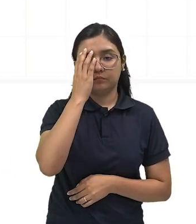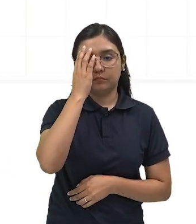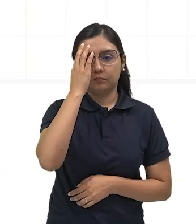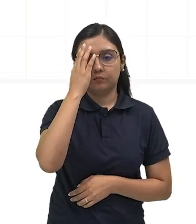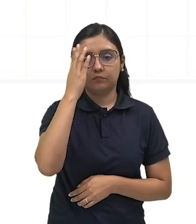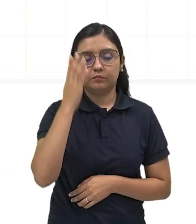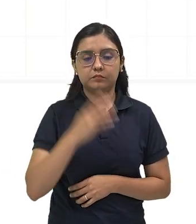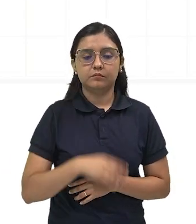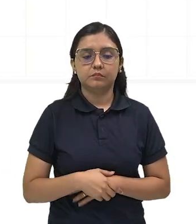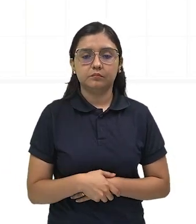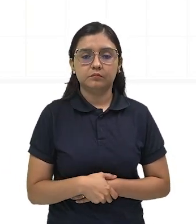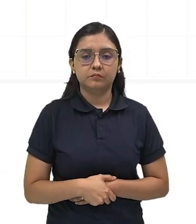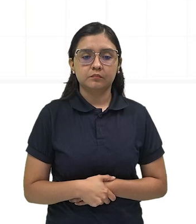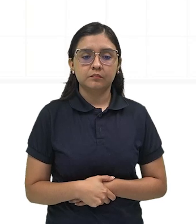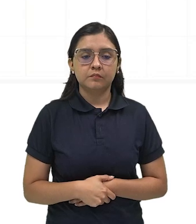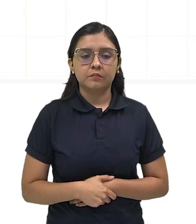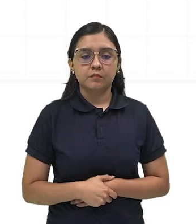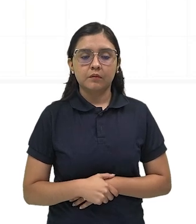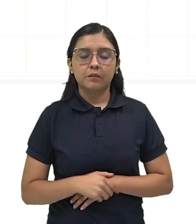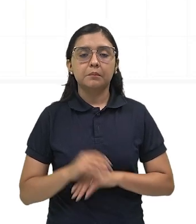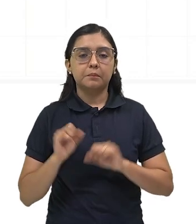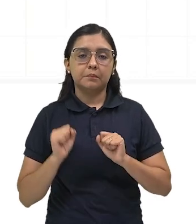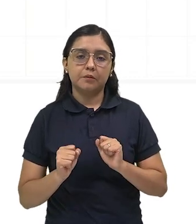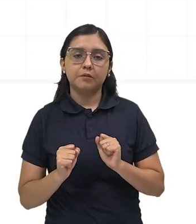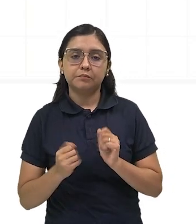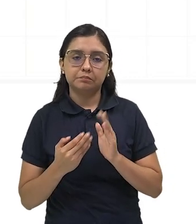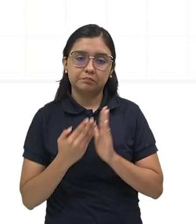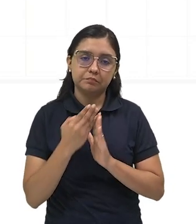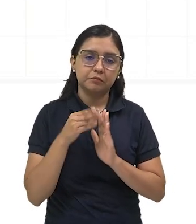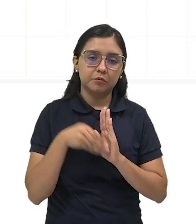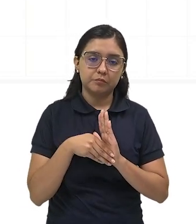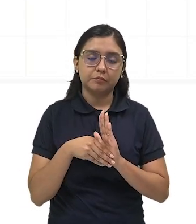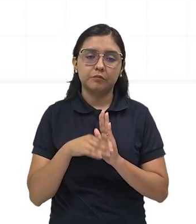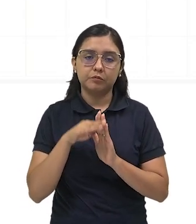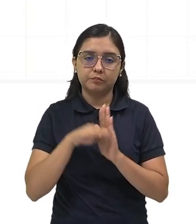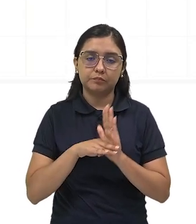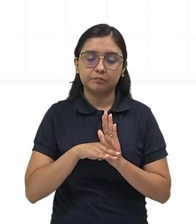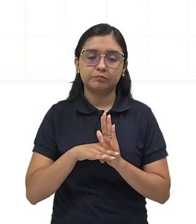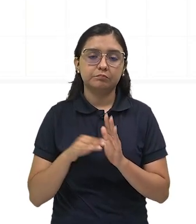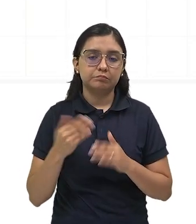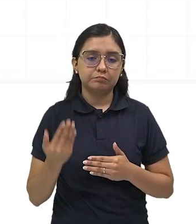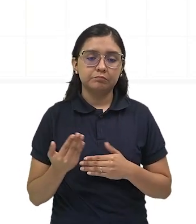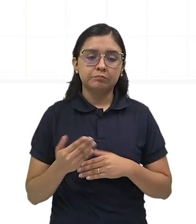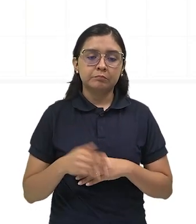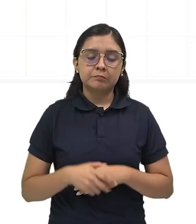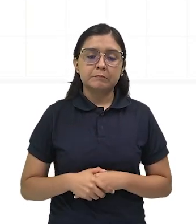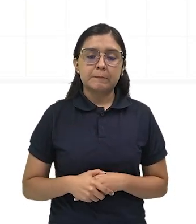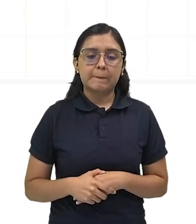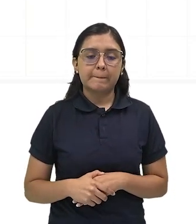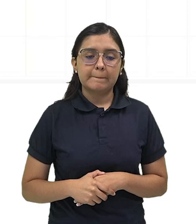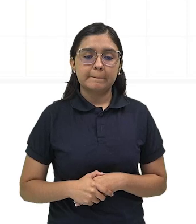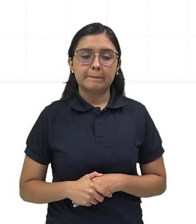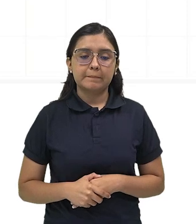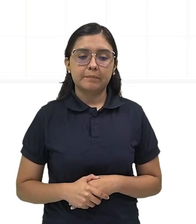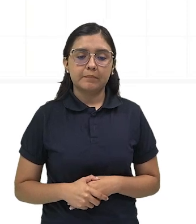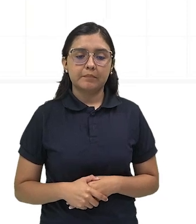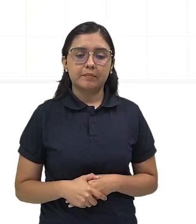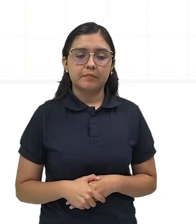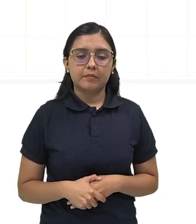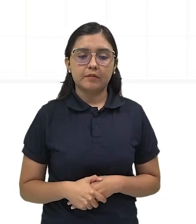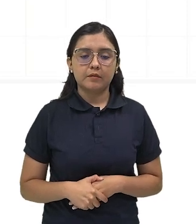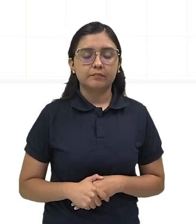Muito bem, tá? Ela pode crescer ou decrescer, né? Será também